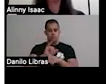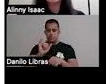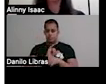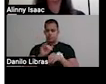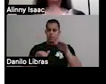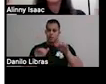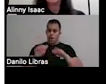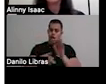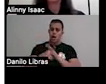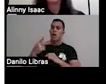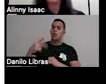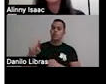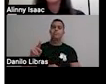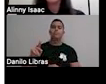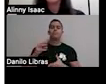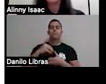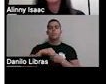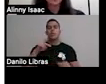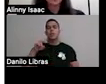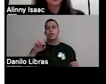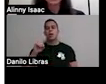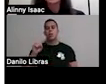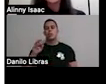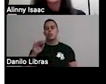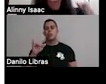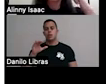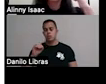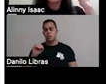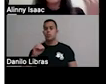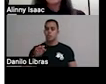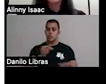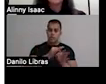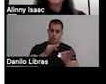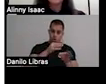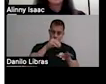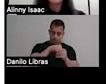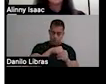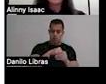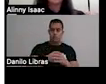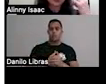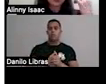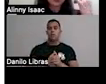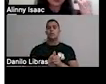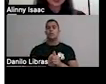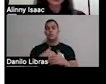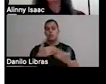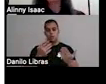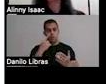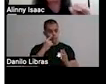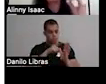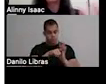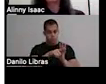desbalanço homeostático que está acontecendo naquela célula naquele dado momento. Então, essa parada da tradução, né, da